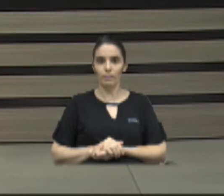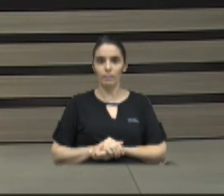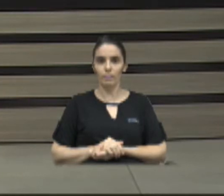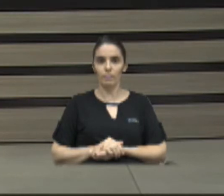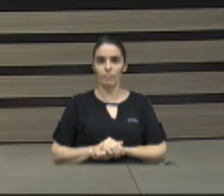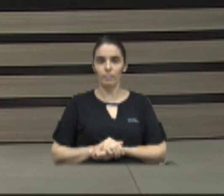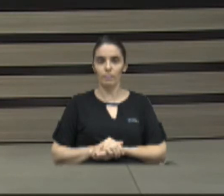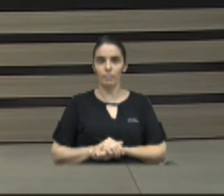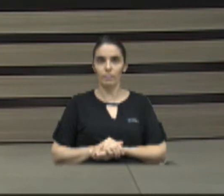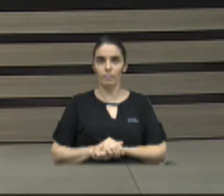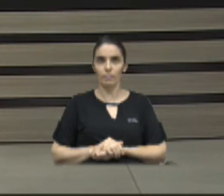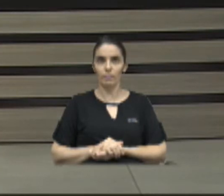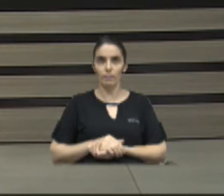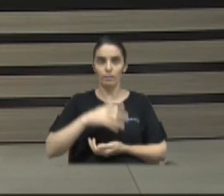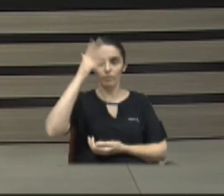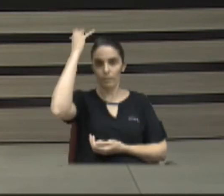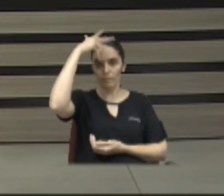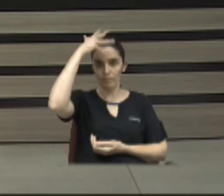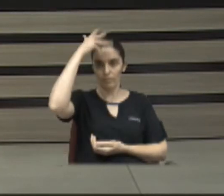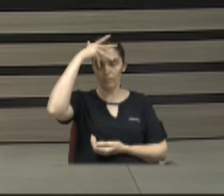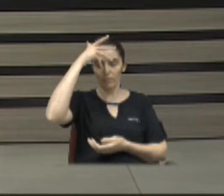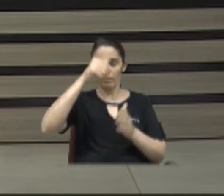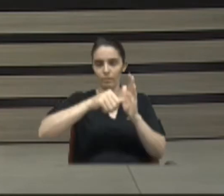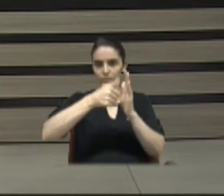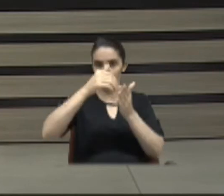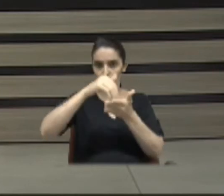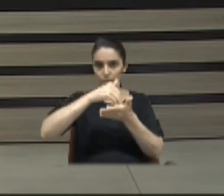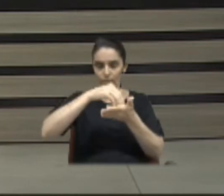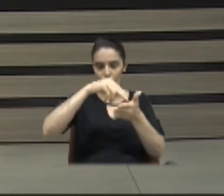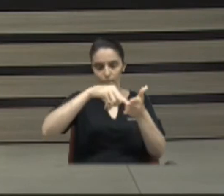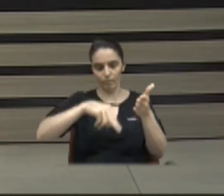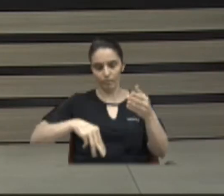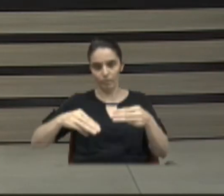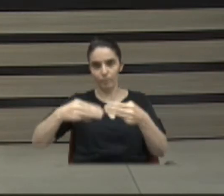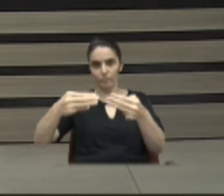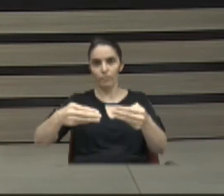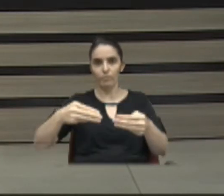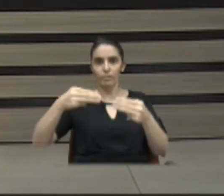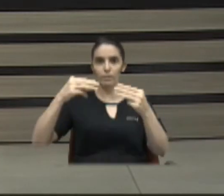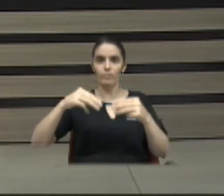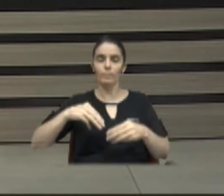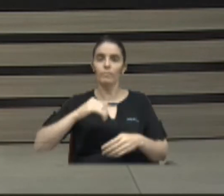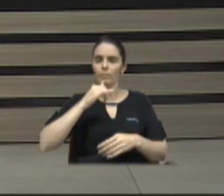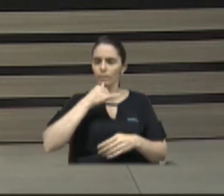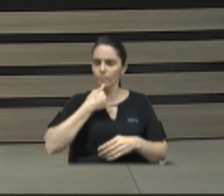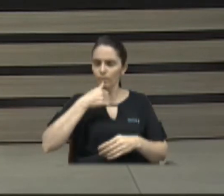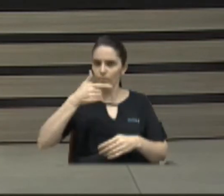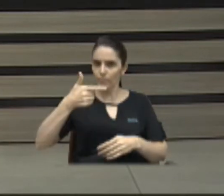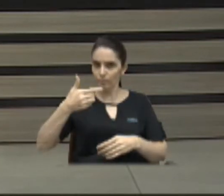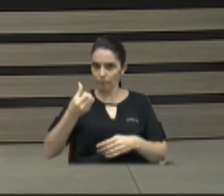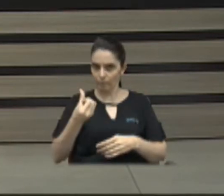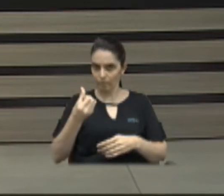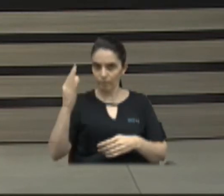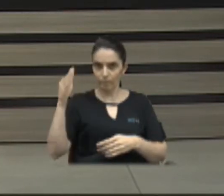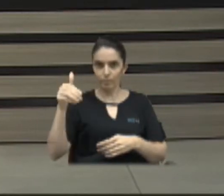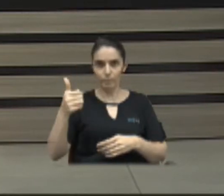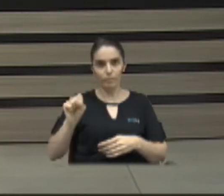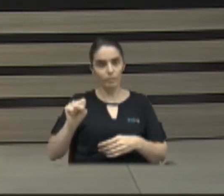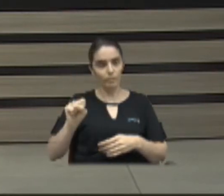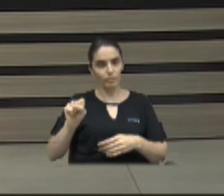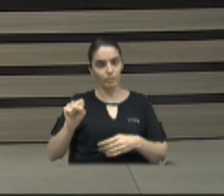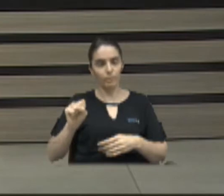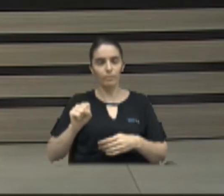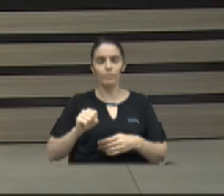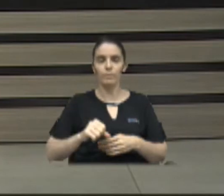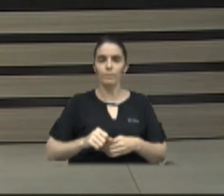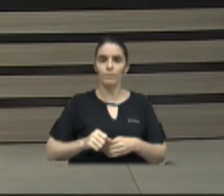A vereadora Érica Tanque, primeira secretária, leitura das moções. Moção de pesar número 26/2018, moção de